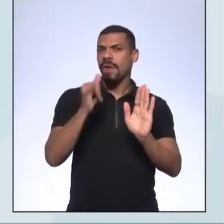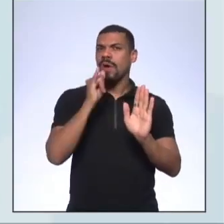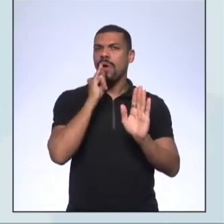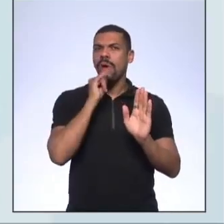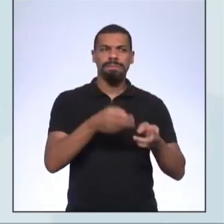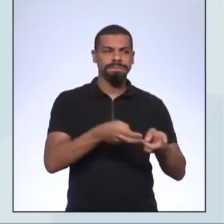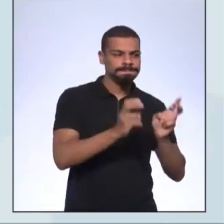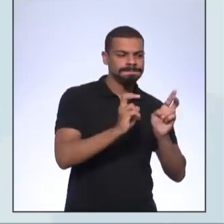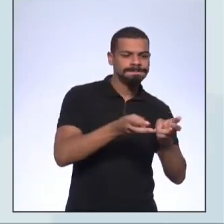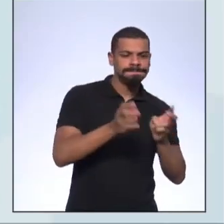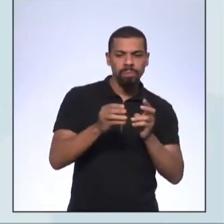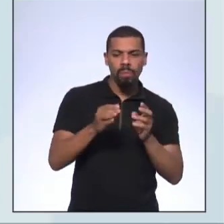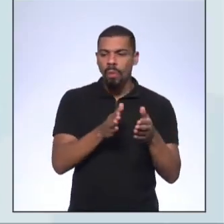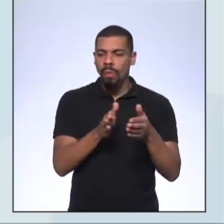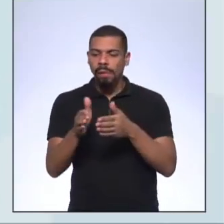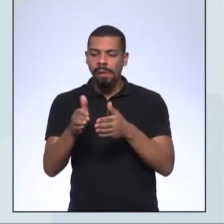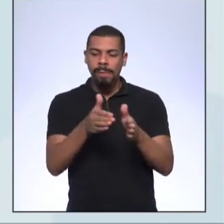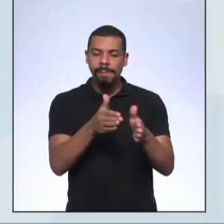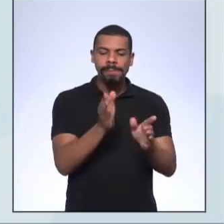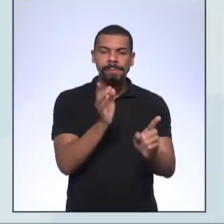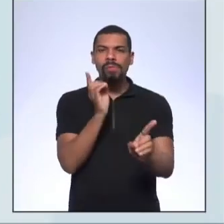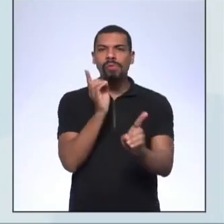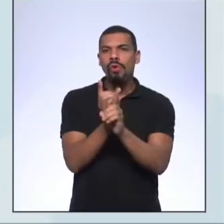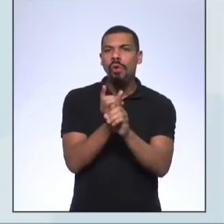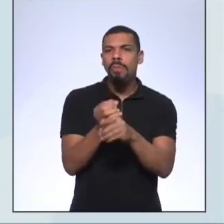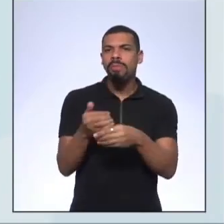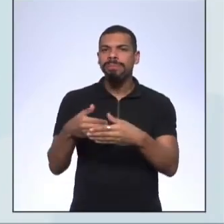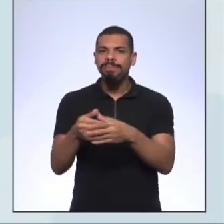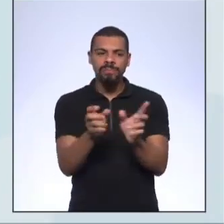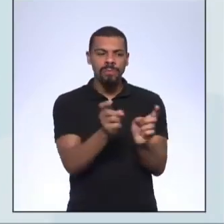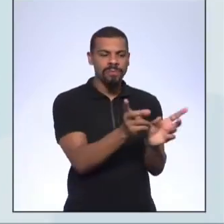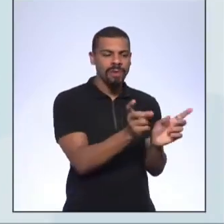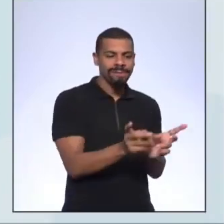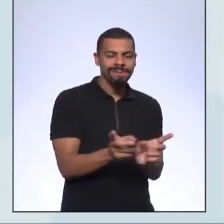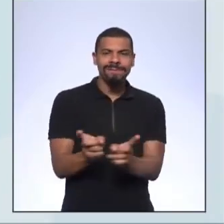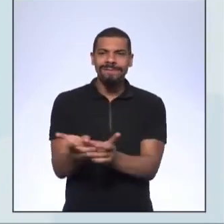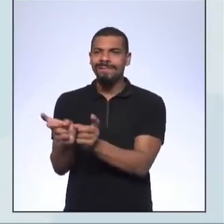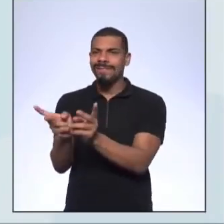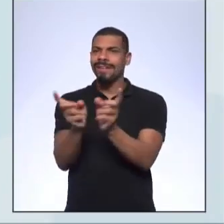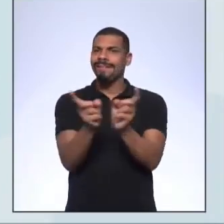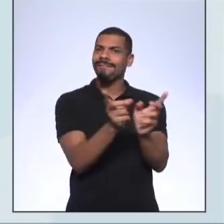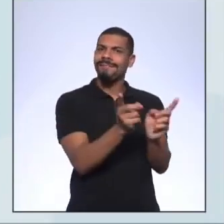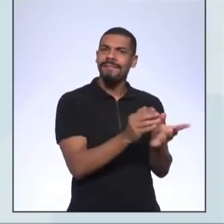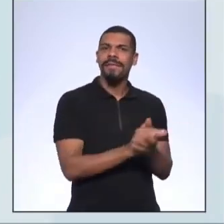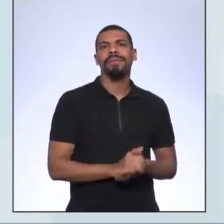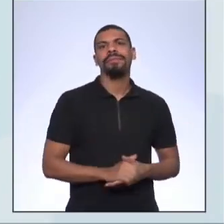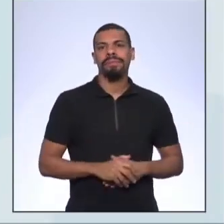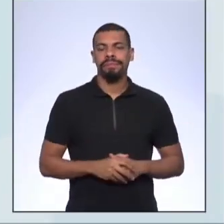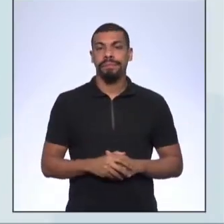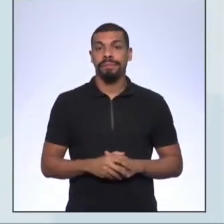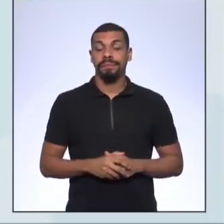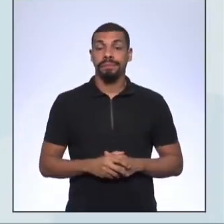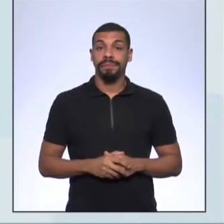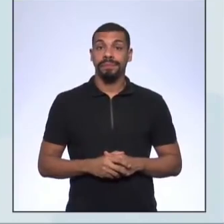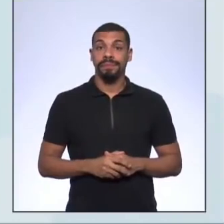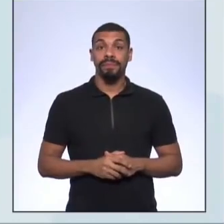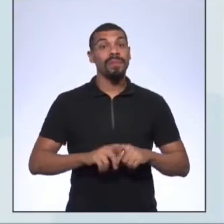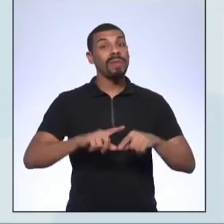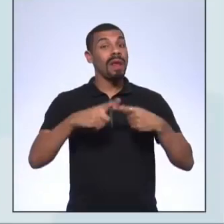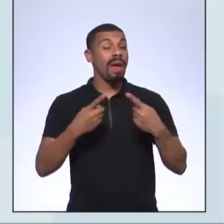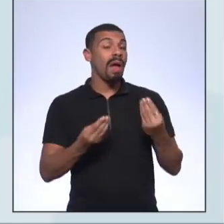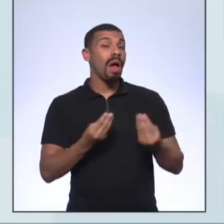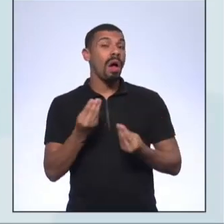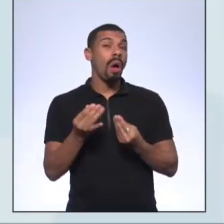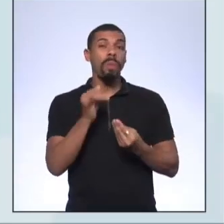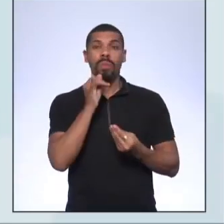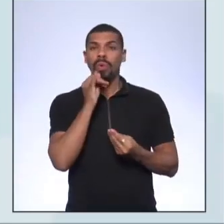Descobre-se novas rotas para praticar o comércio das especiarias e tirar, né, essas monarquias do sufoco aí. Mas como?